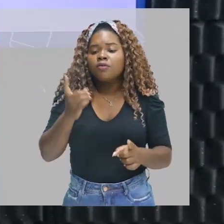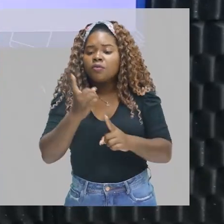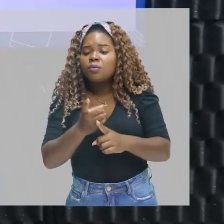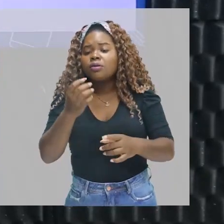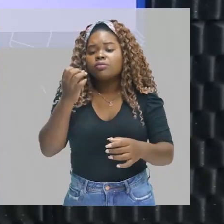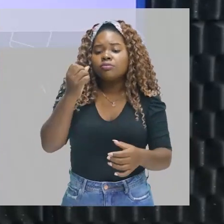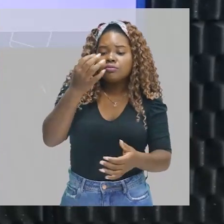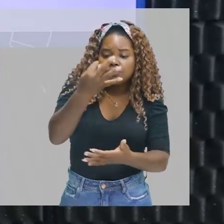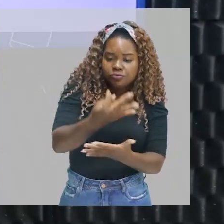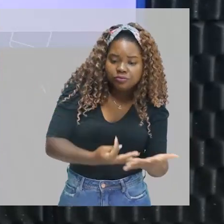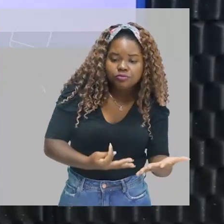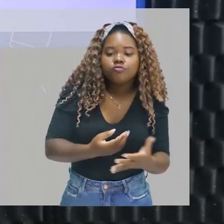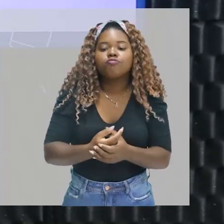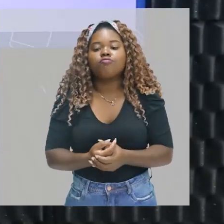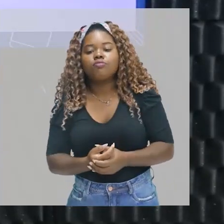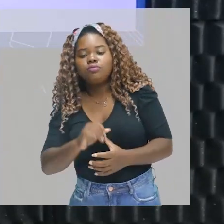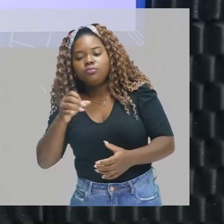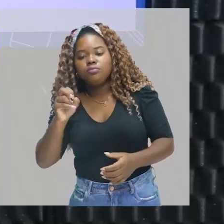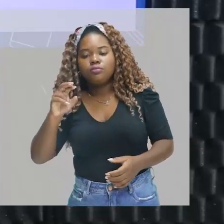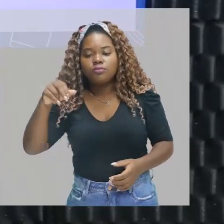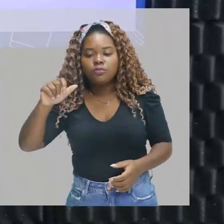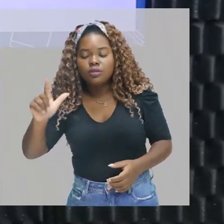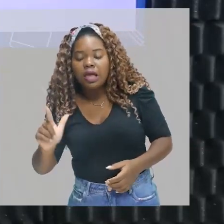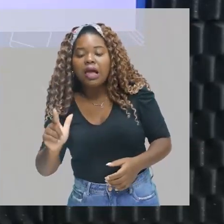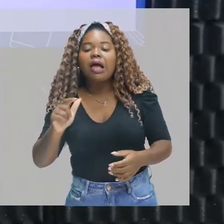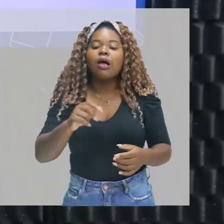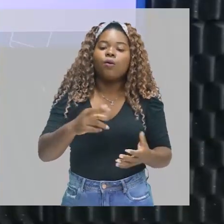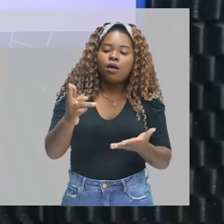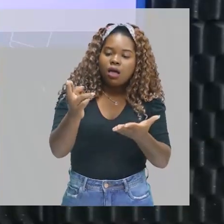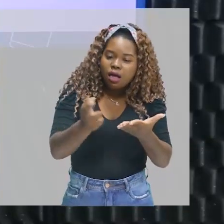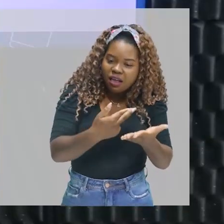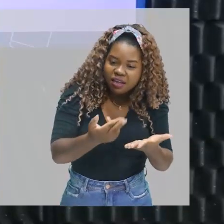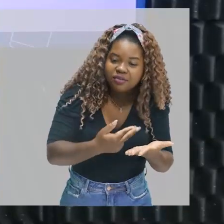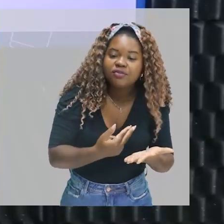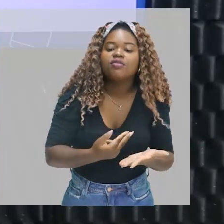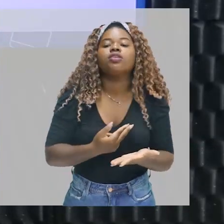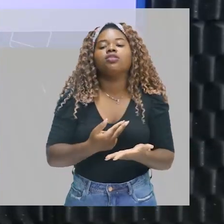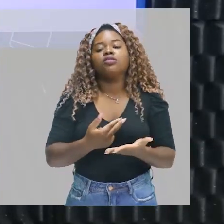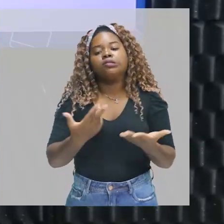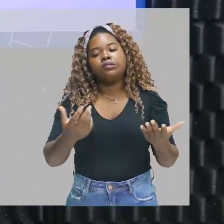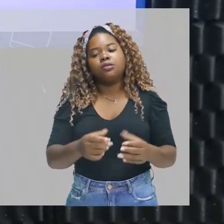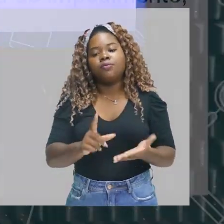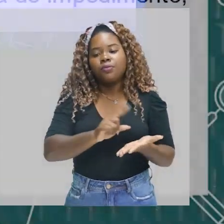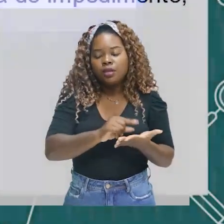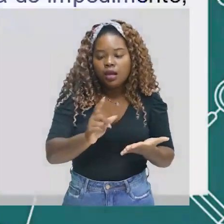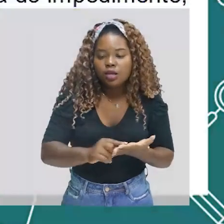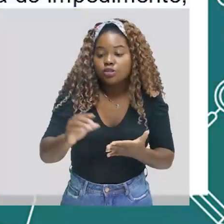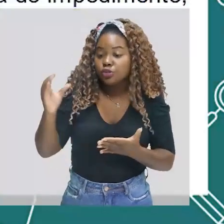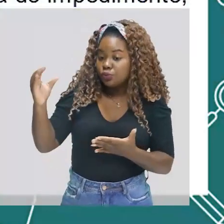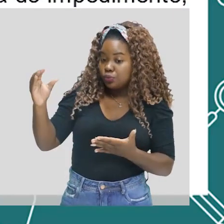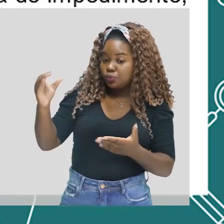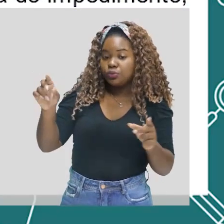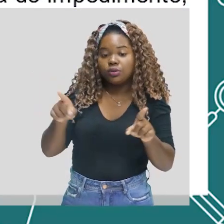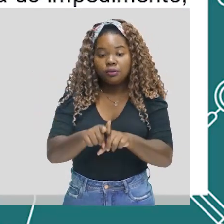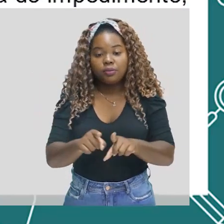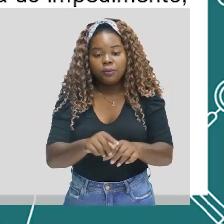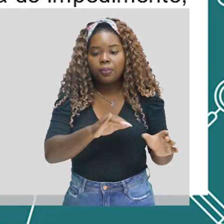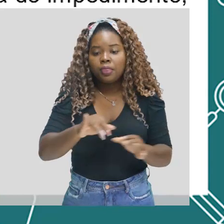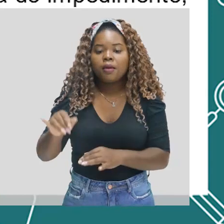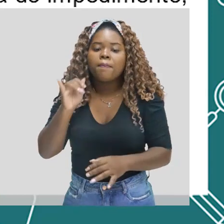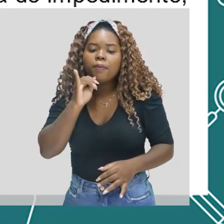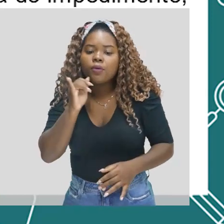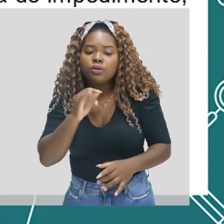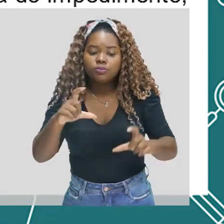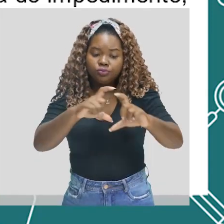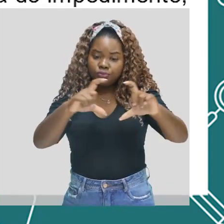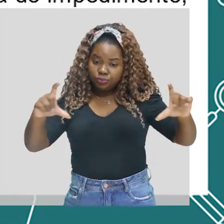textos, jornais, revistas, artigos científicos. Por exemplo, aqui nós temos um pequeno